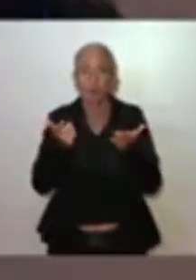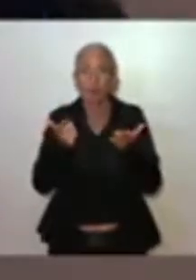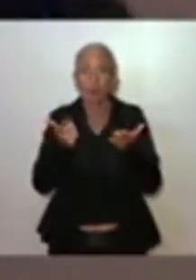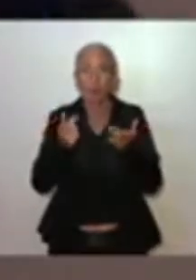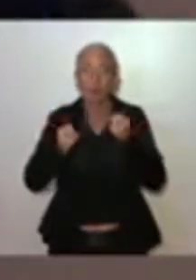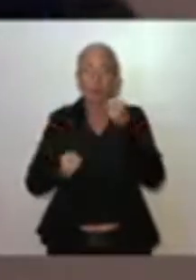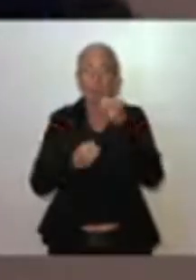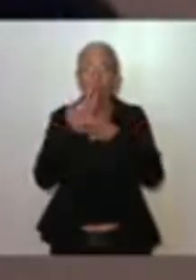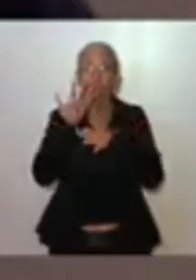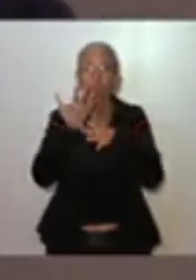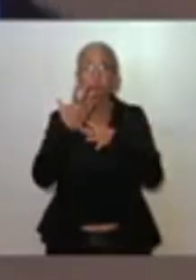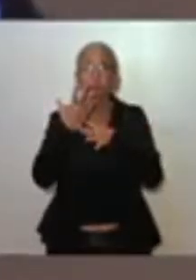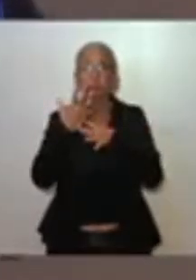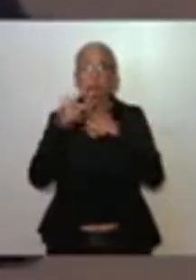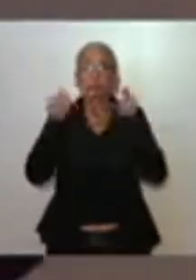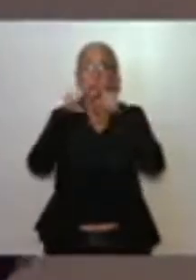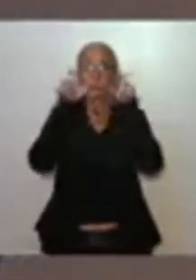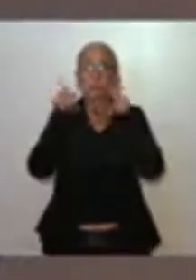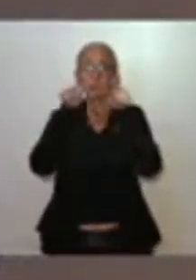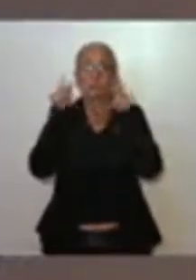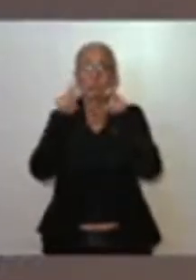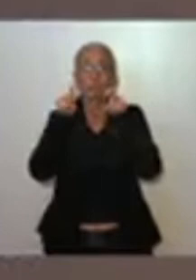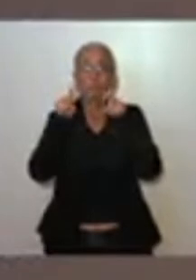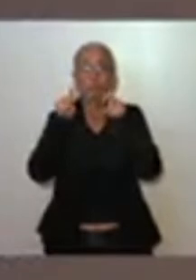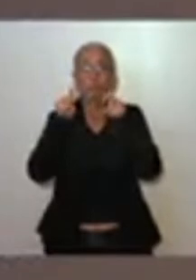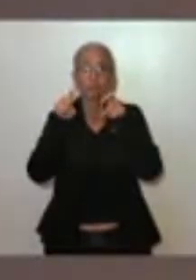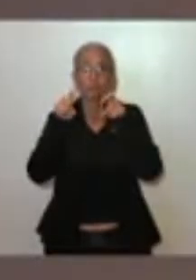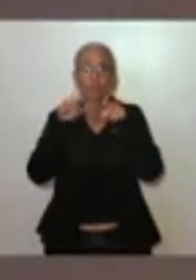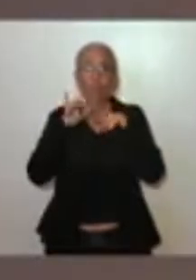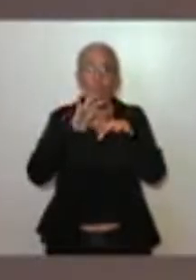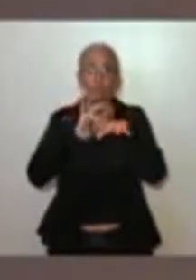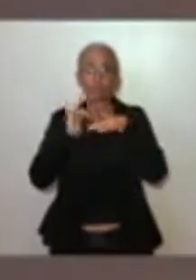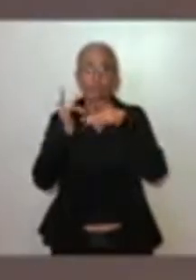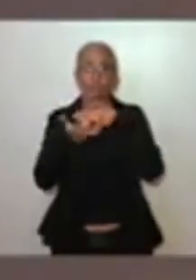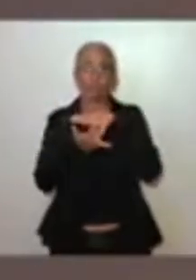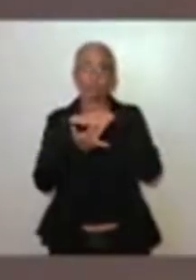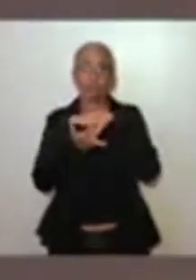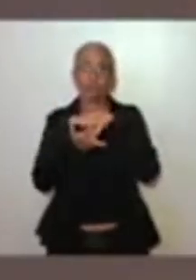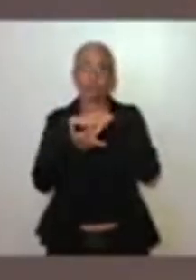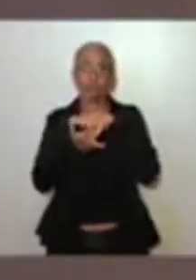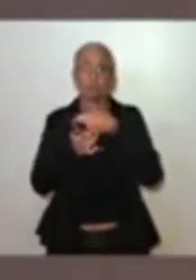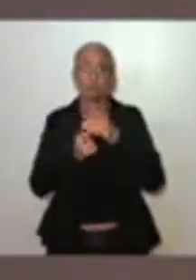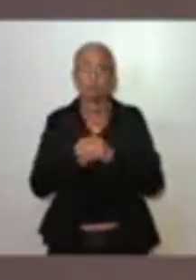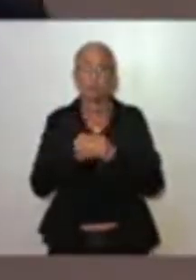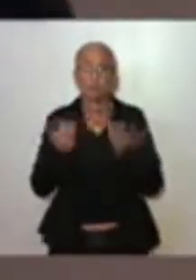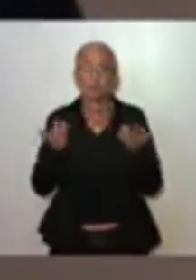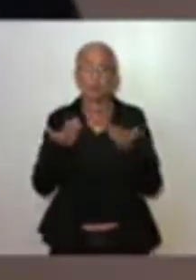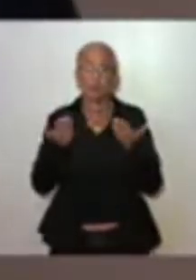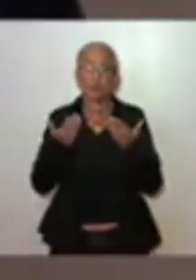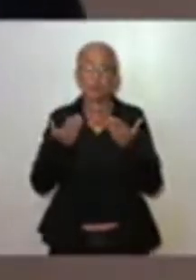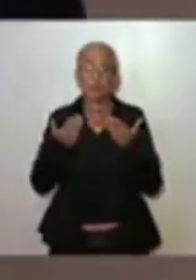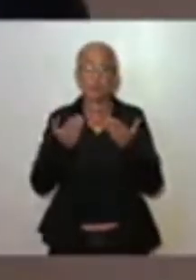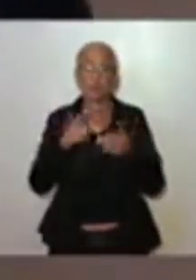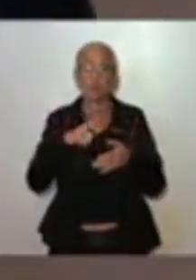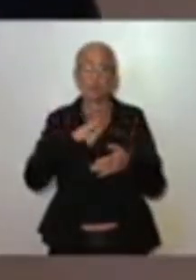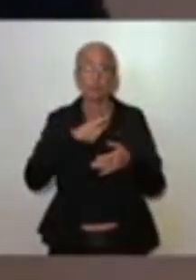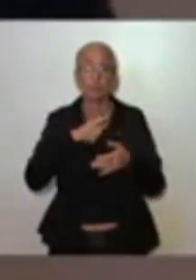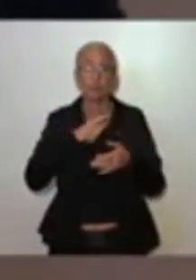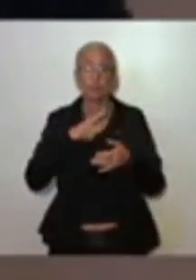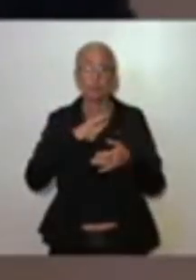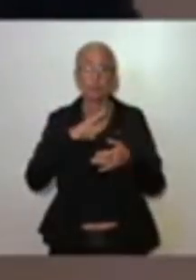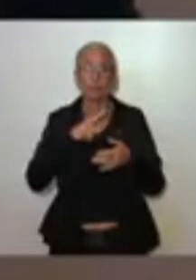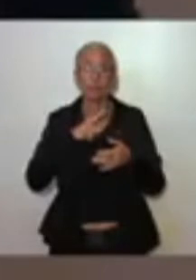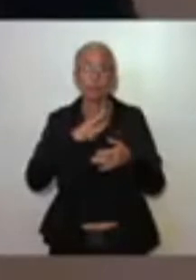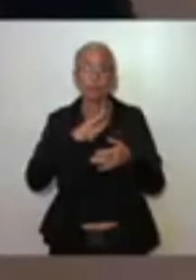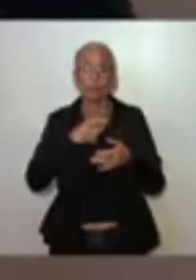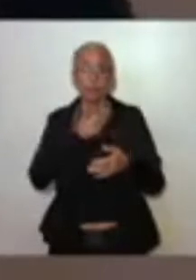dos Sites pessoais dos blogs e das mídias sociais hoje em dia todo mundo pode chegar